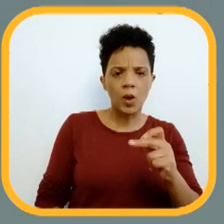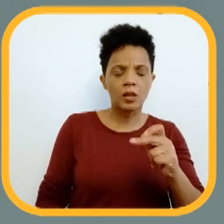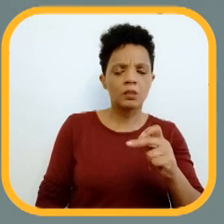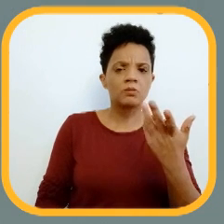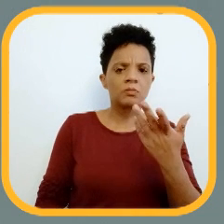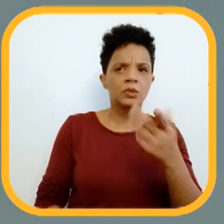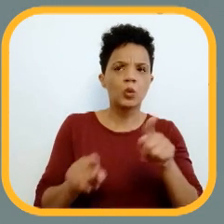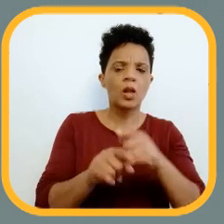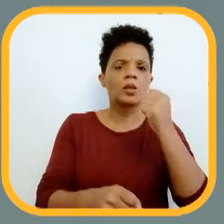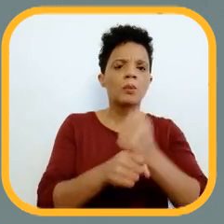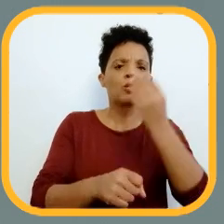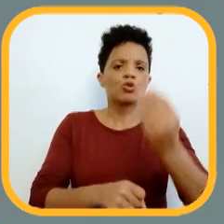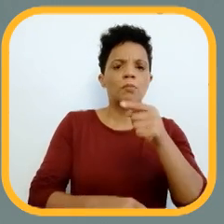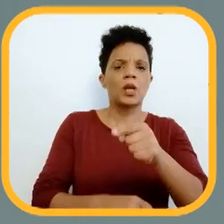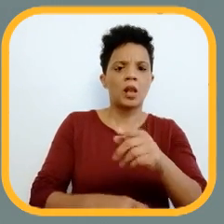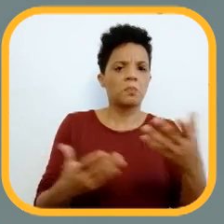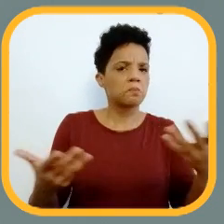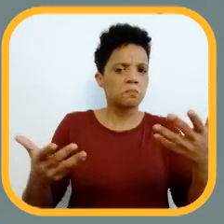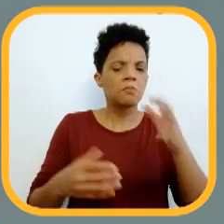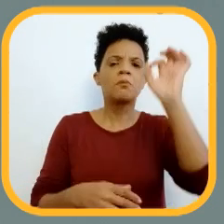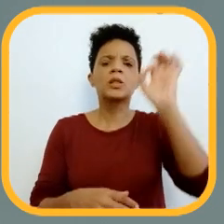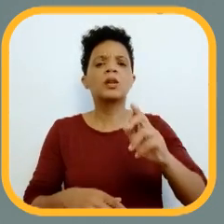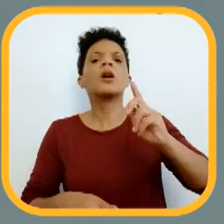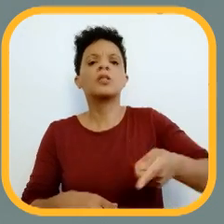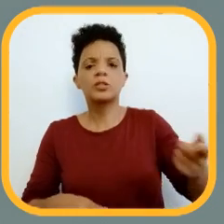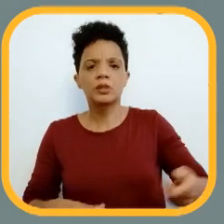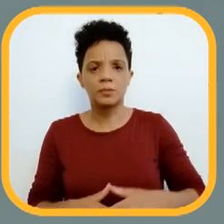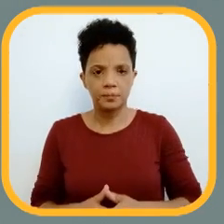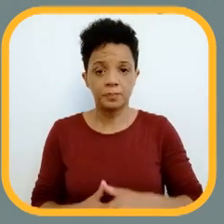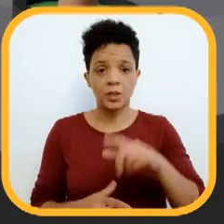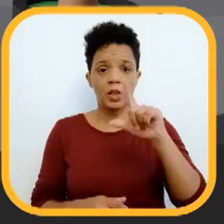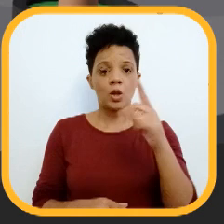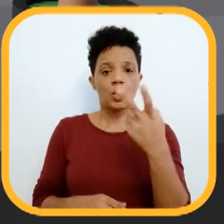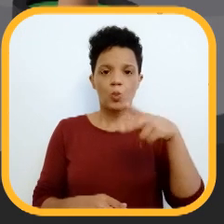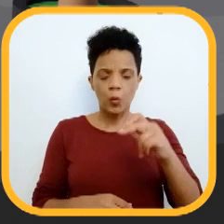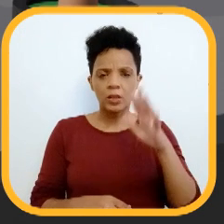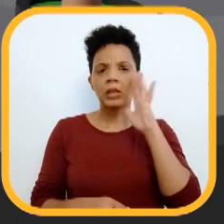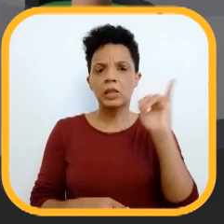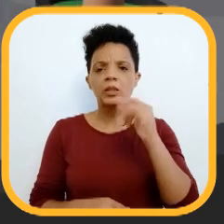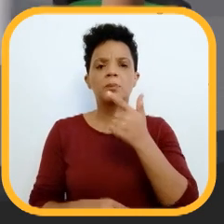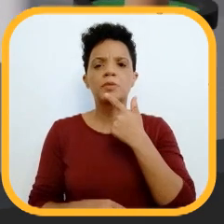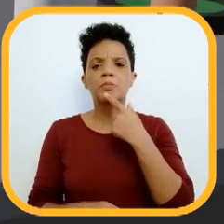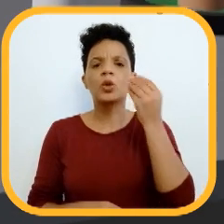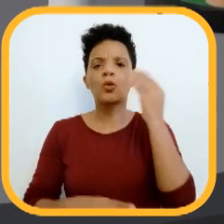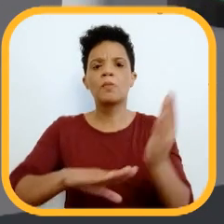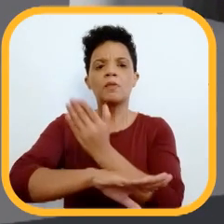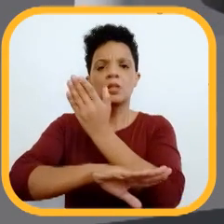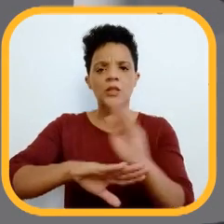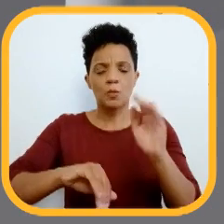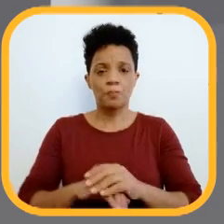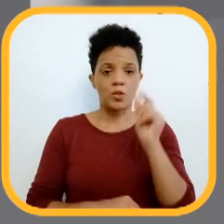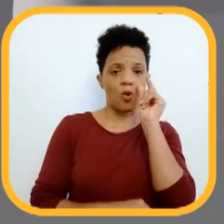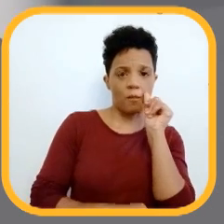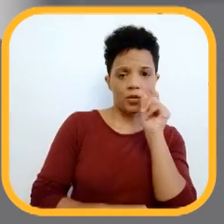Mas e se Luana for mais merecedora do cargo? Afinal, o que é esta percentagem? Luana procura saber como é feita